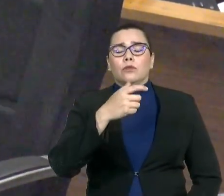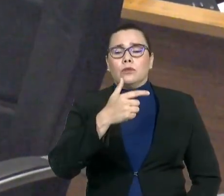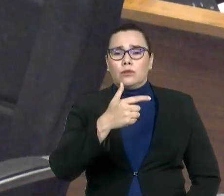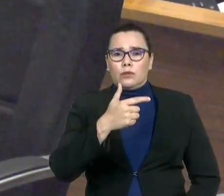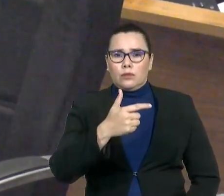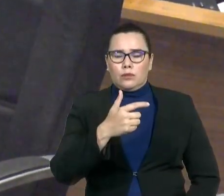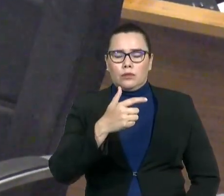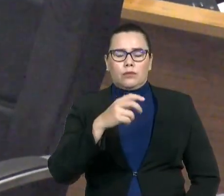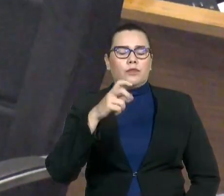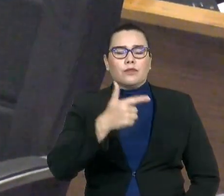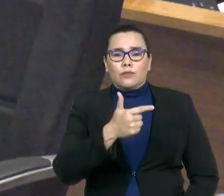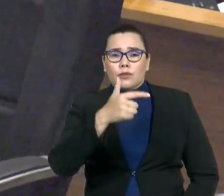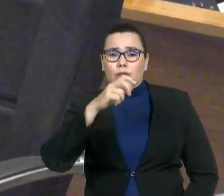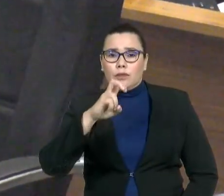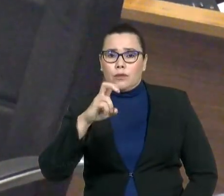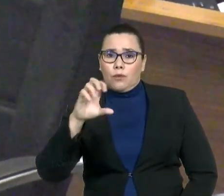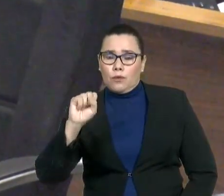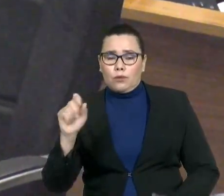deputado Rildo Amaral,